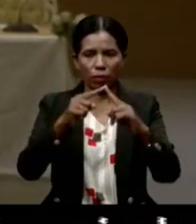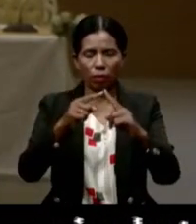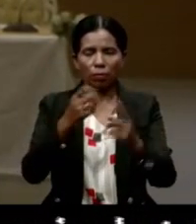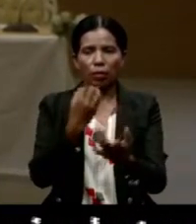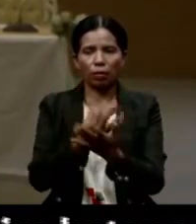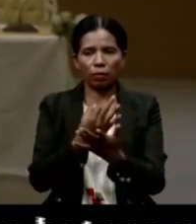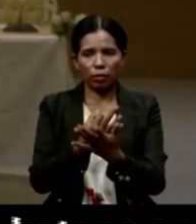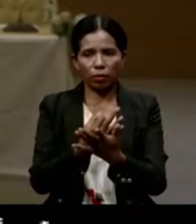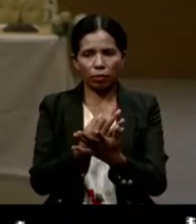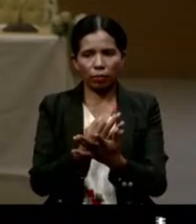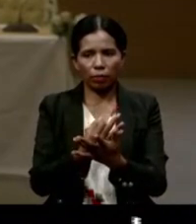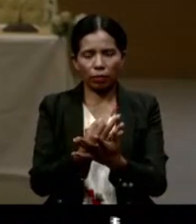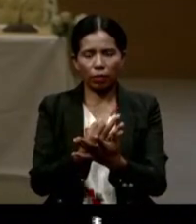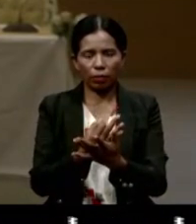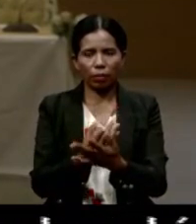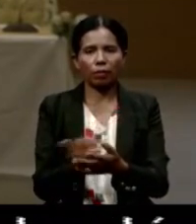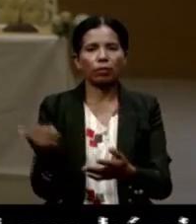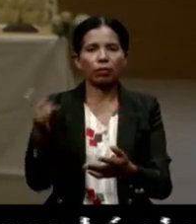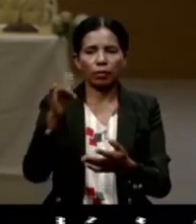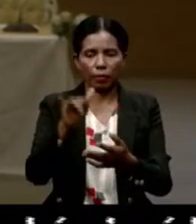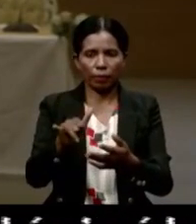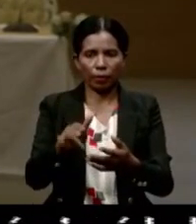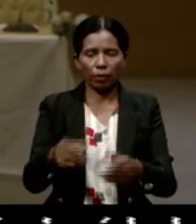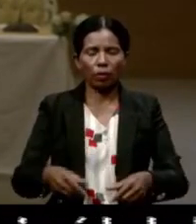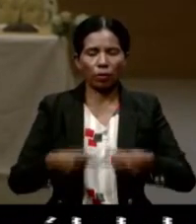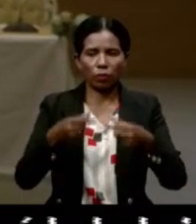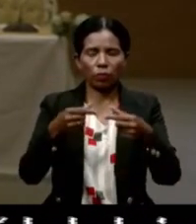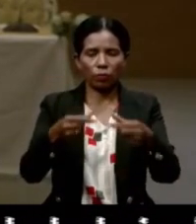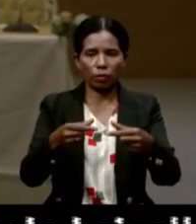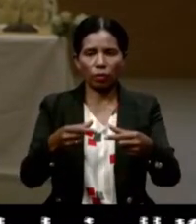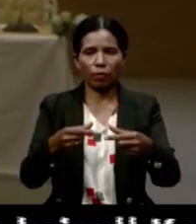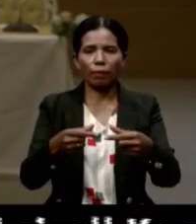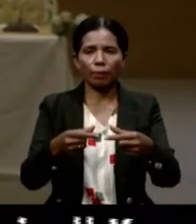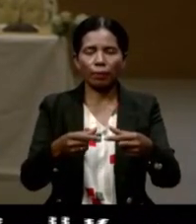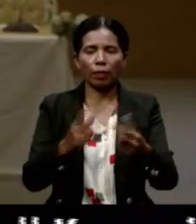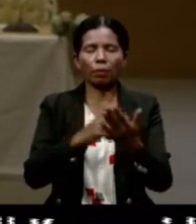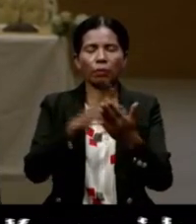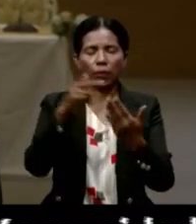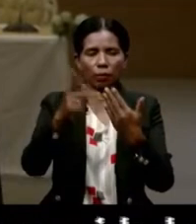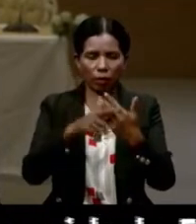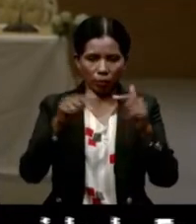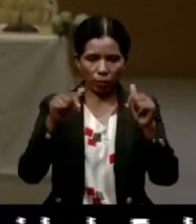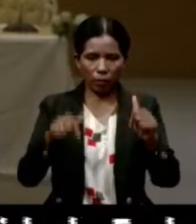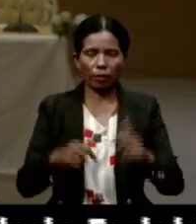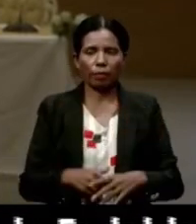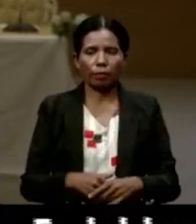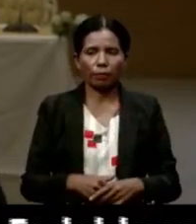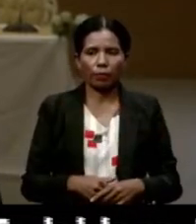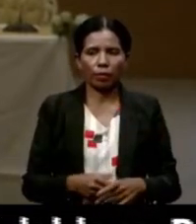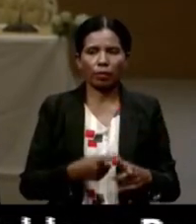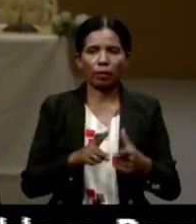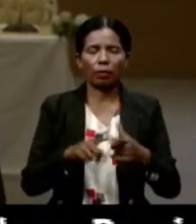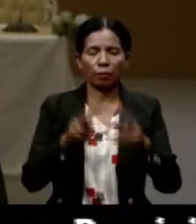OSAN nebe se votam ba programa ida nene ne